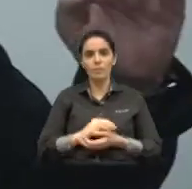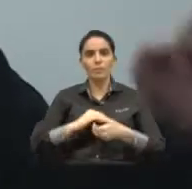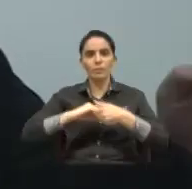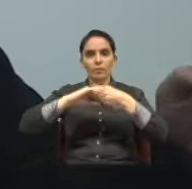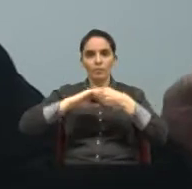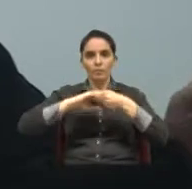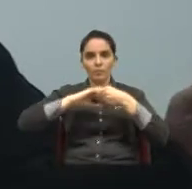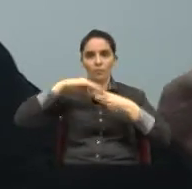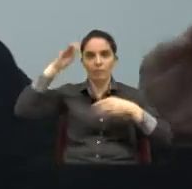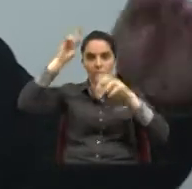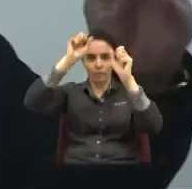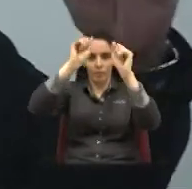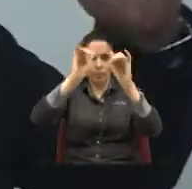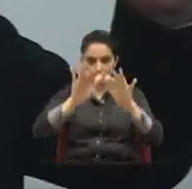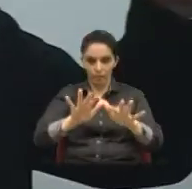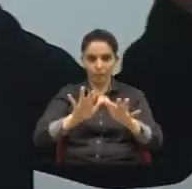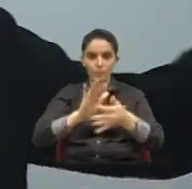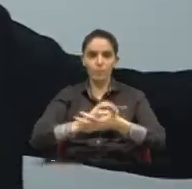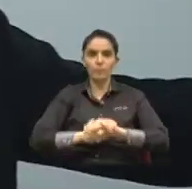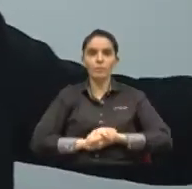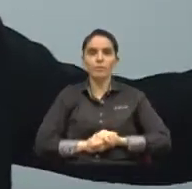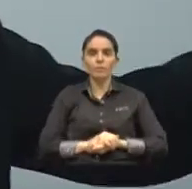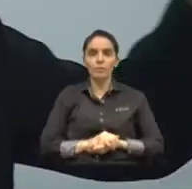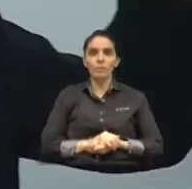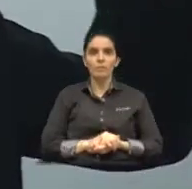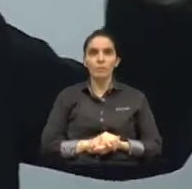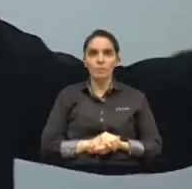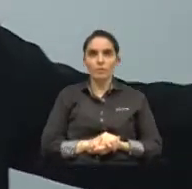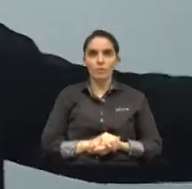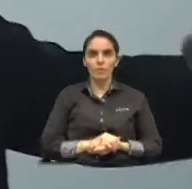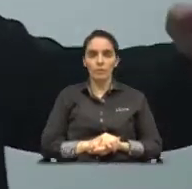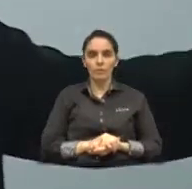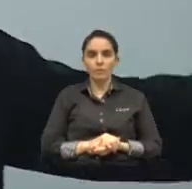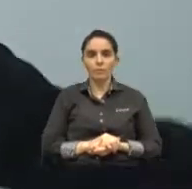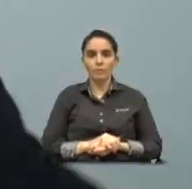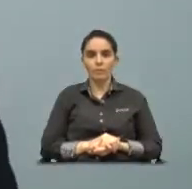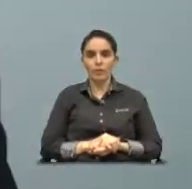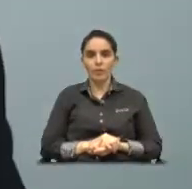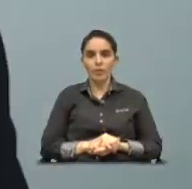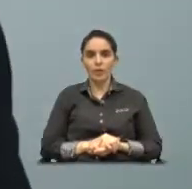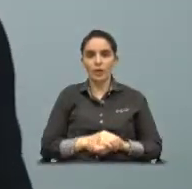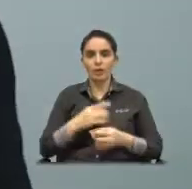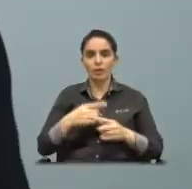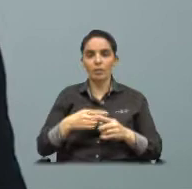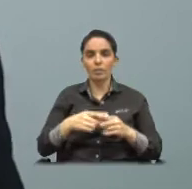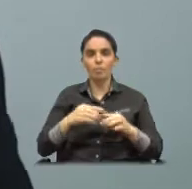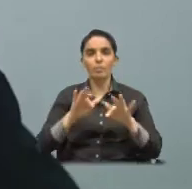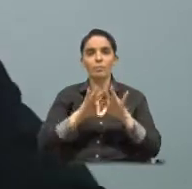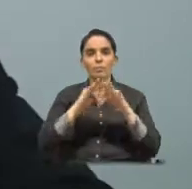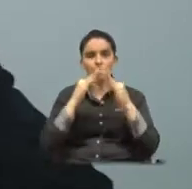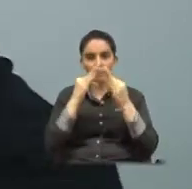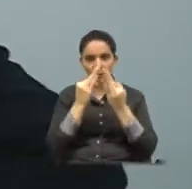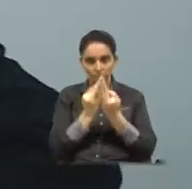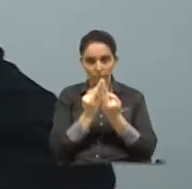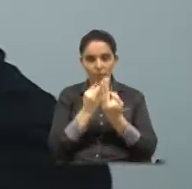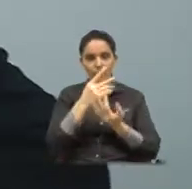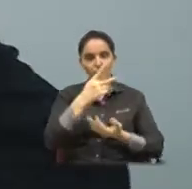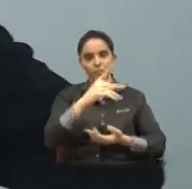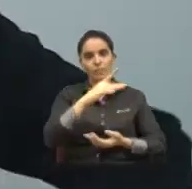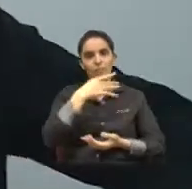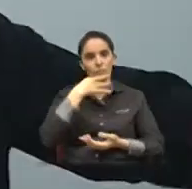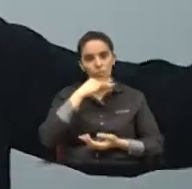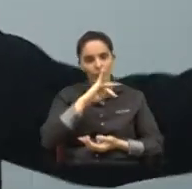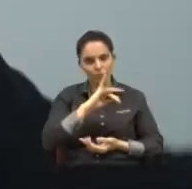que Deus abençoe. Cuidou de vocês até hoje, James, cuidou de você até hoje, você tem família. Com certeza, seu pai